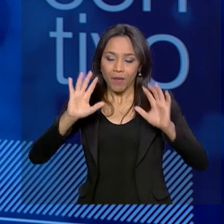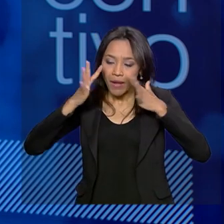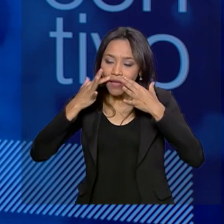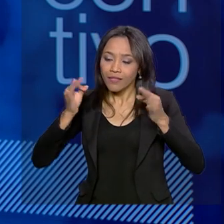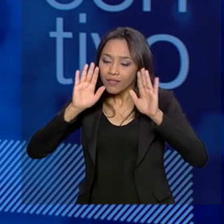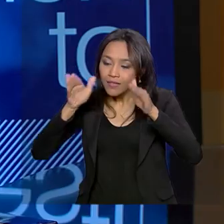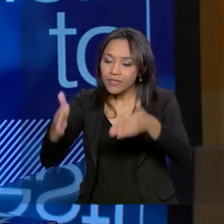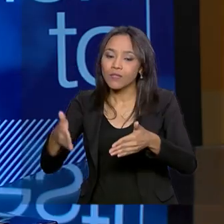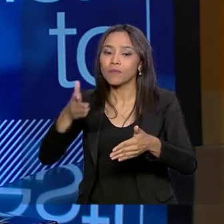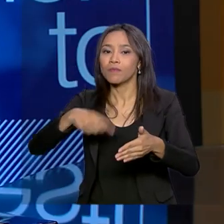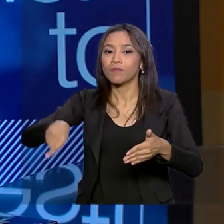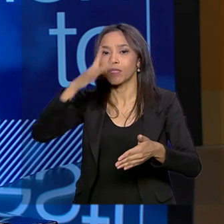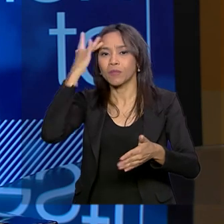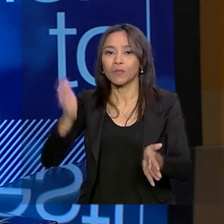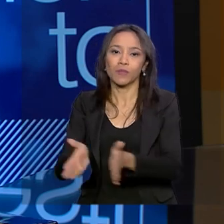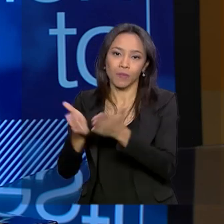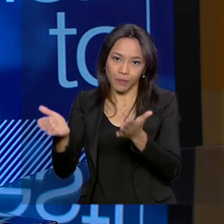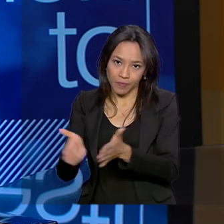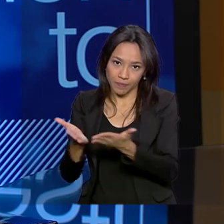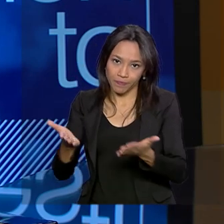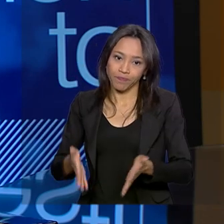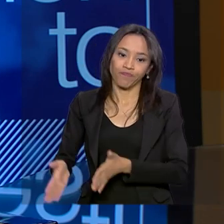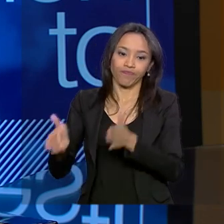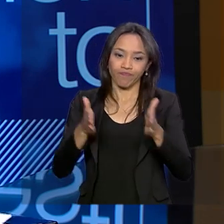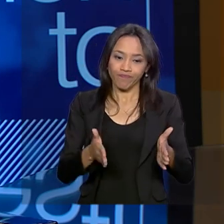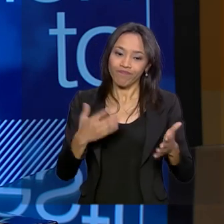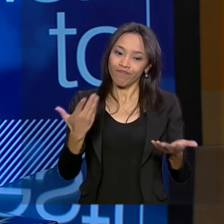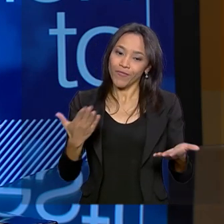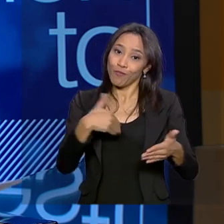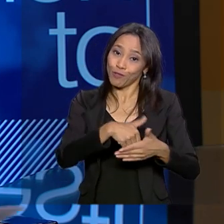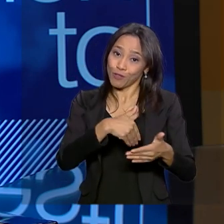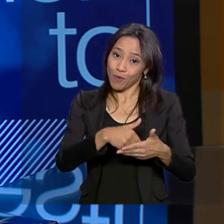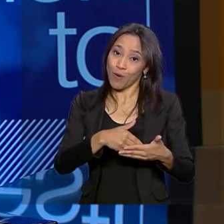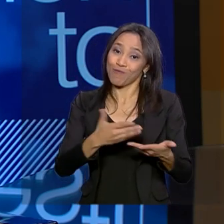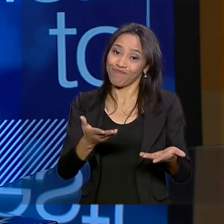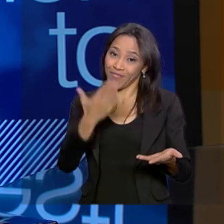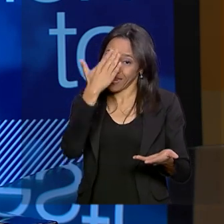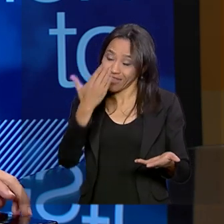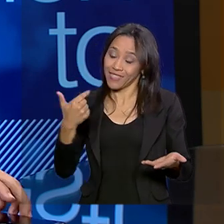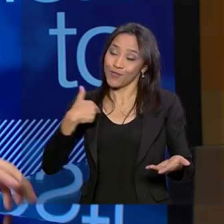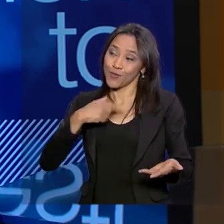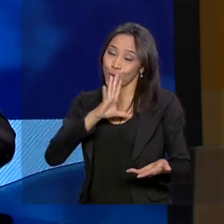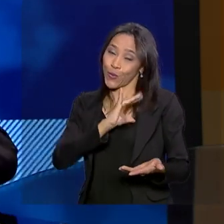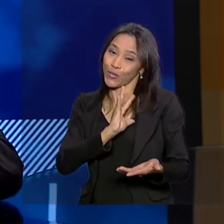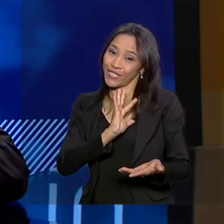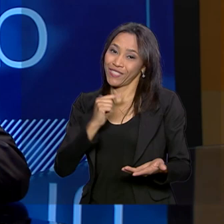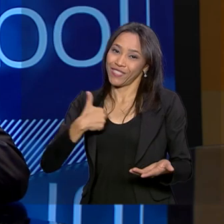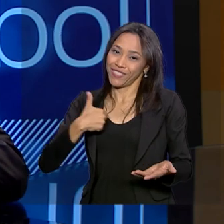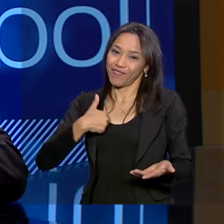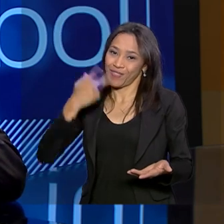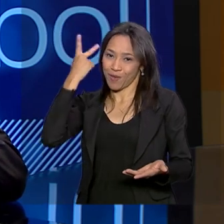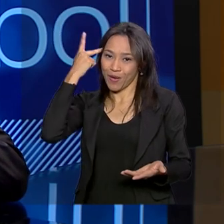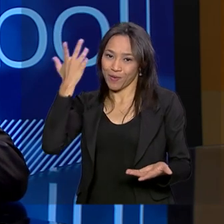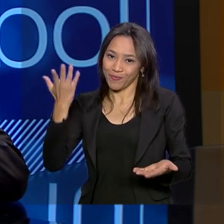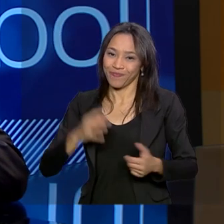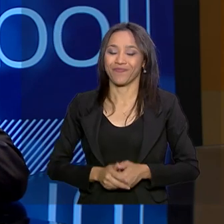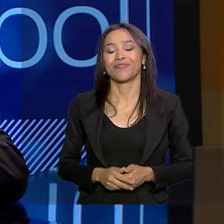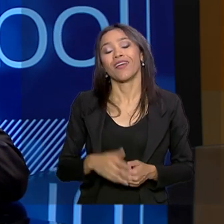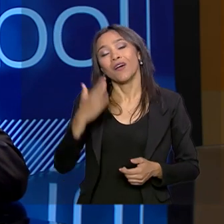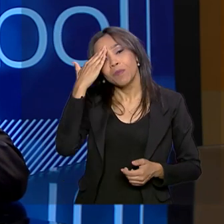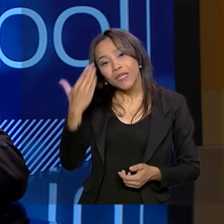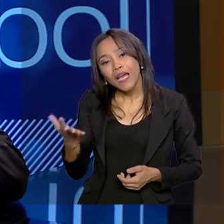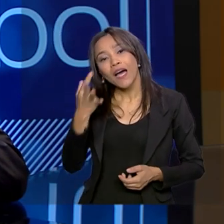carente. Os amantes do futebol agradecem, eu sou corintiano, de São Paulo. Muito obrigado pela